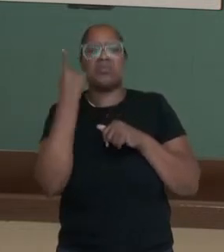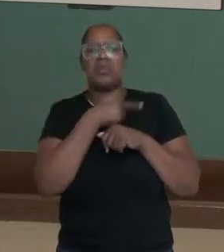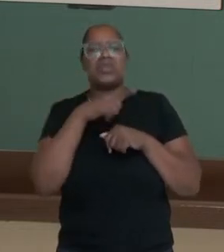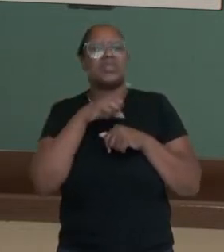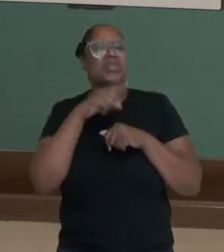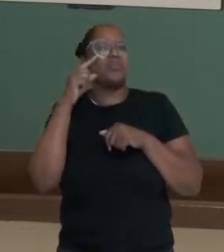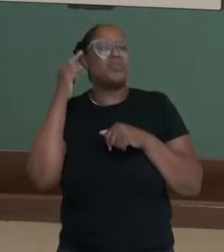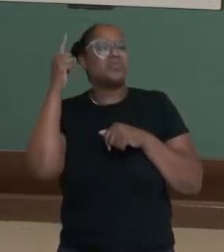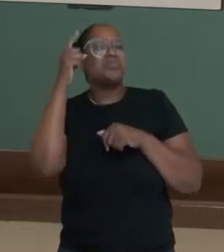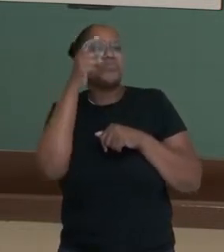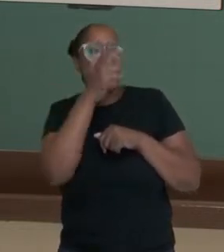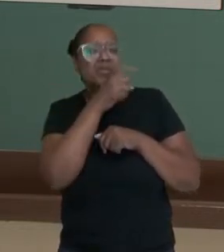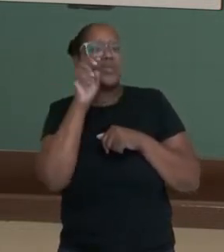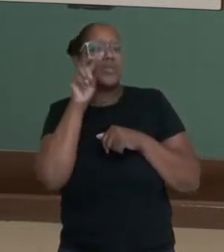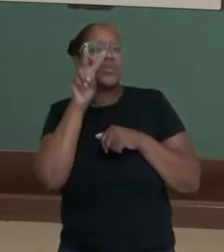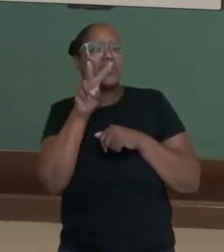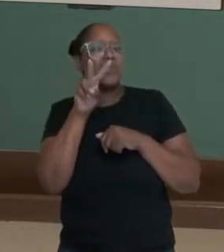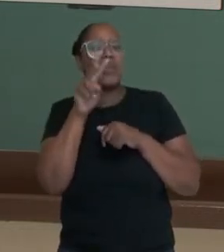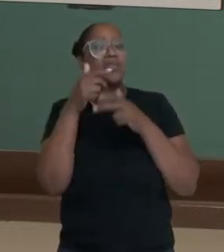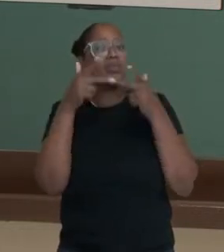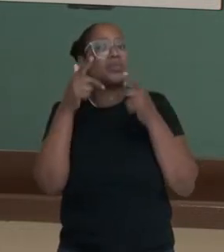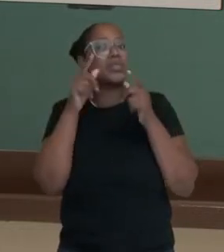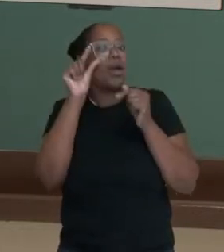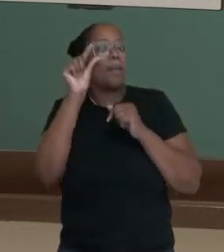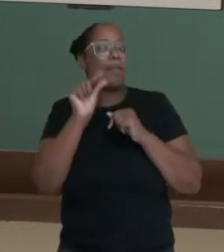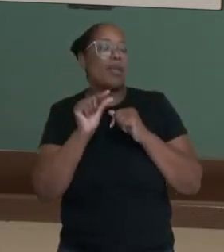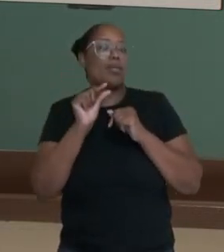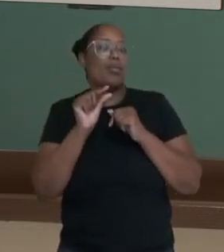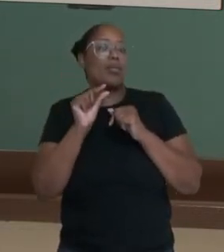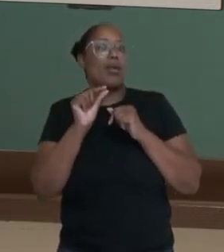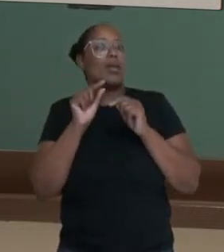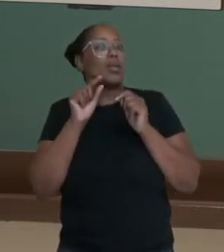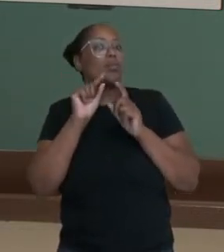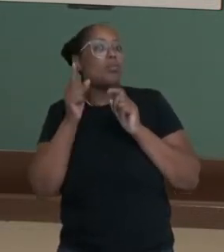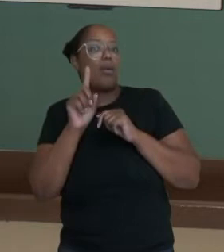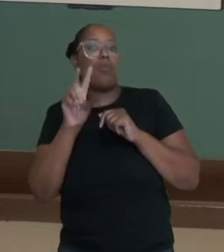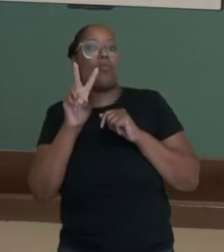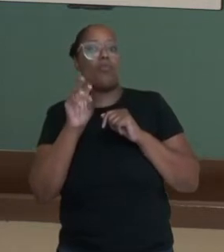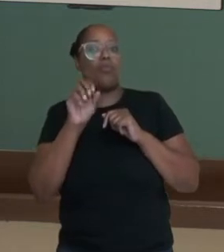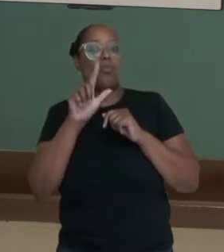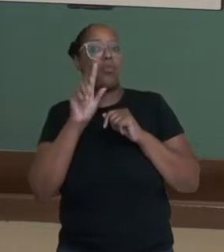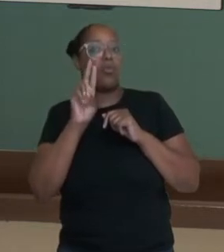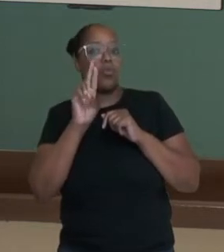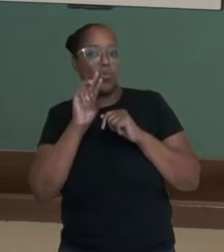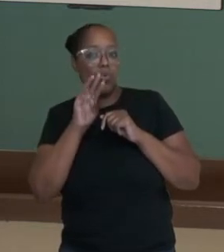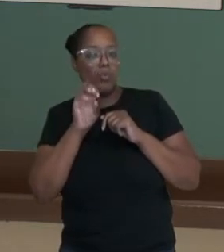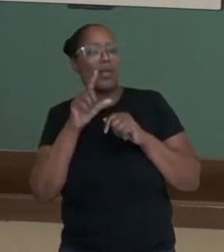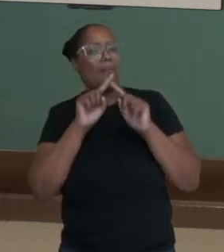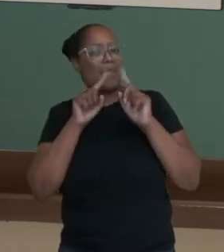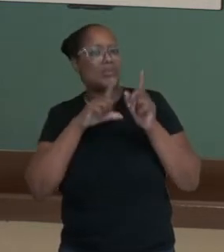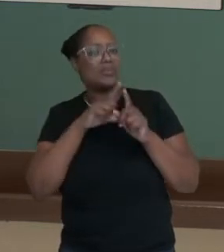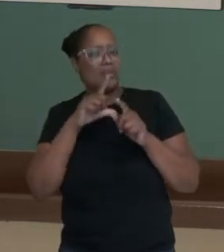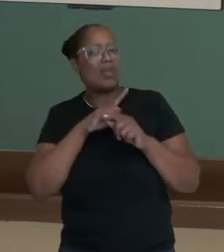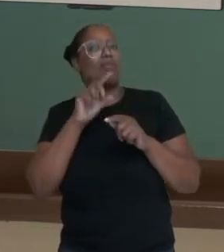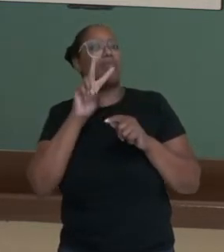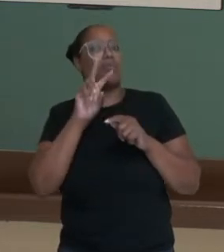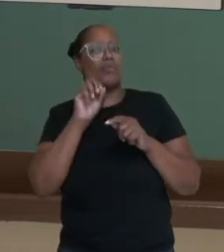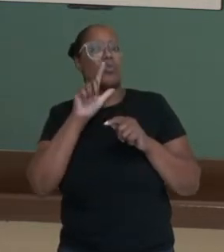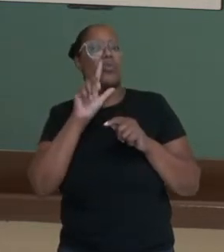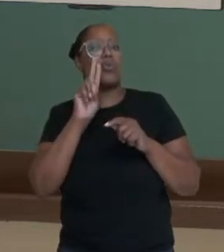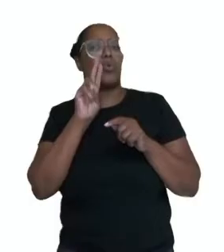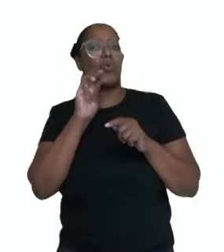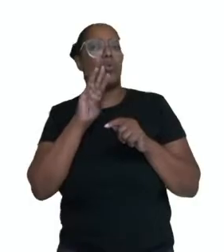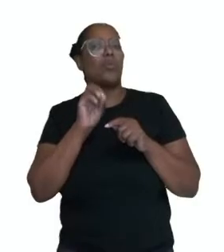figuras com uma espessura menor, que não seria um volume. Tem volume sim. Então vamos lá. Mas o que seria